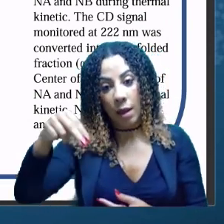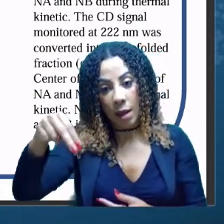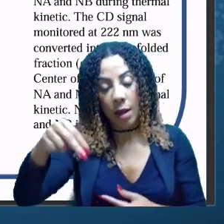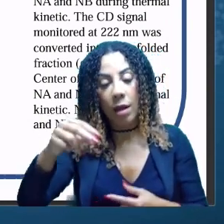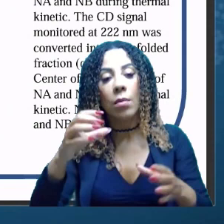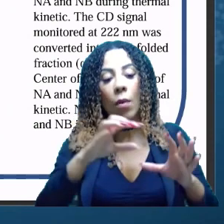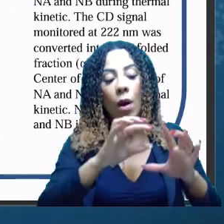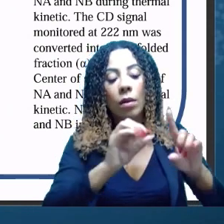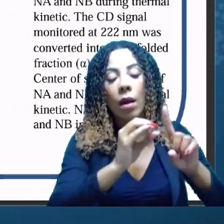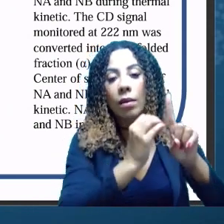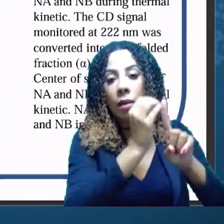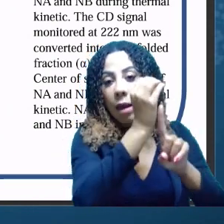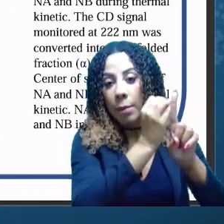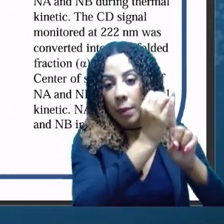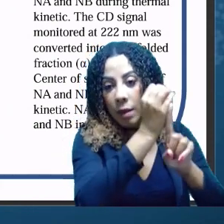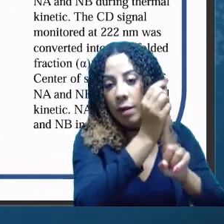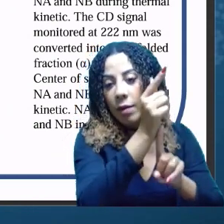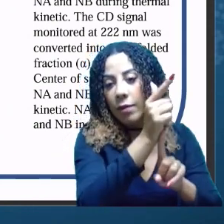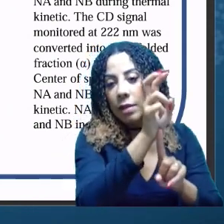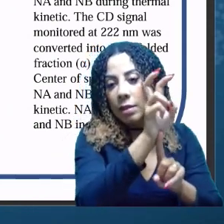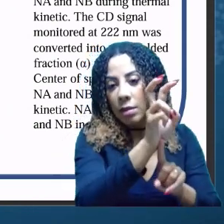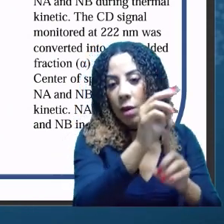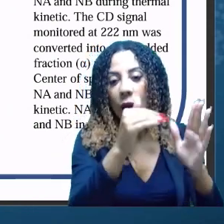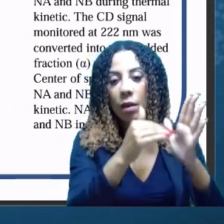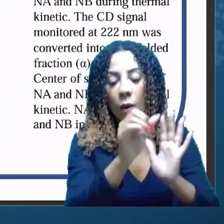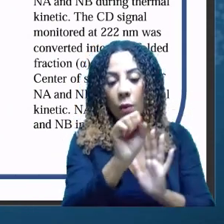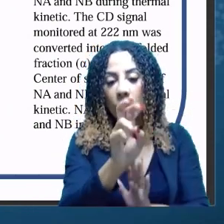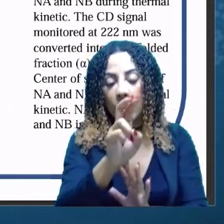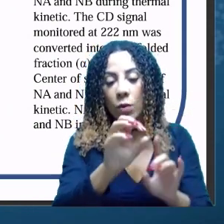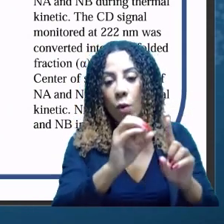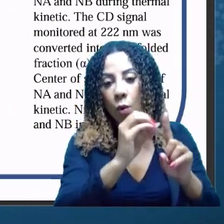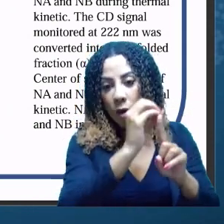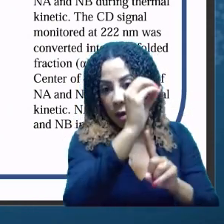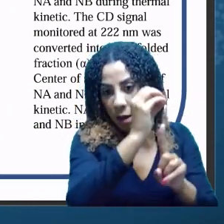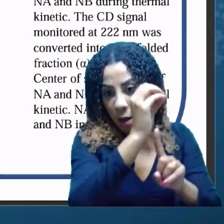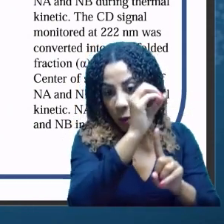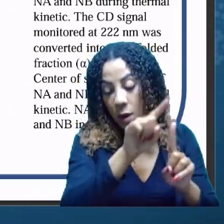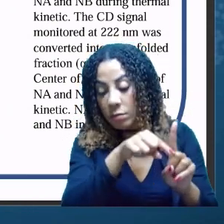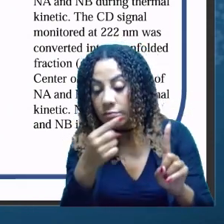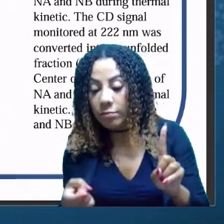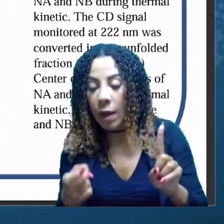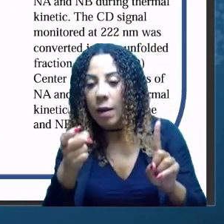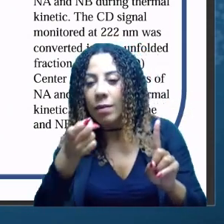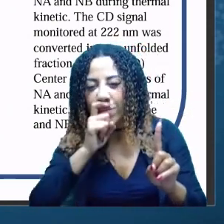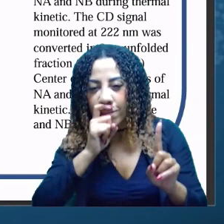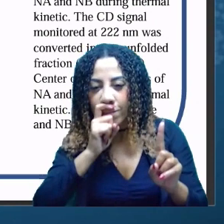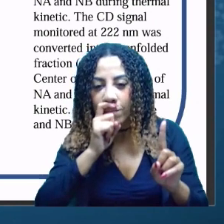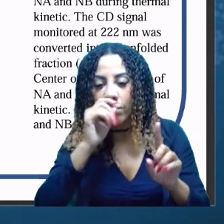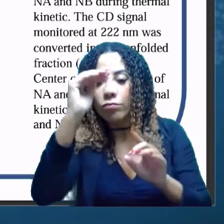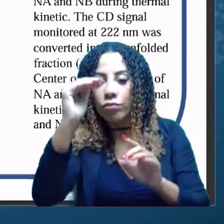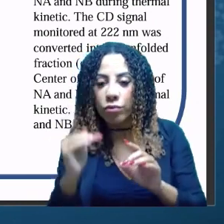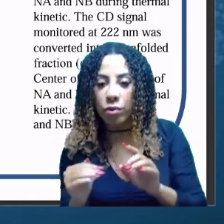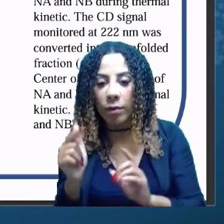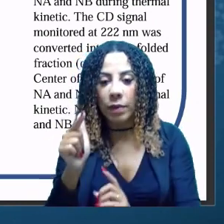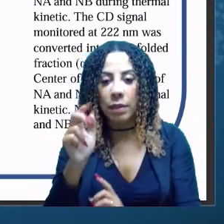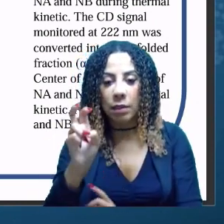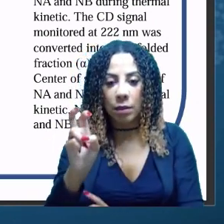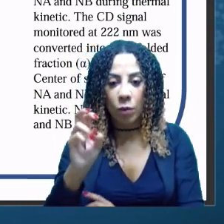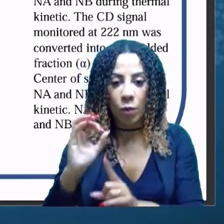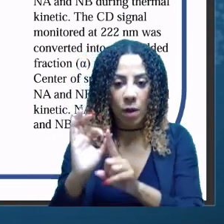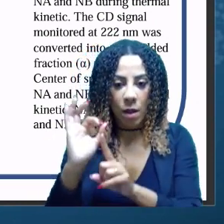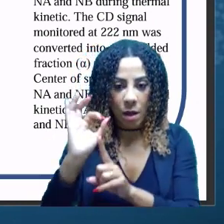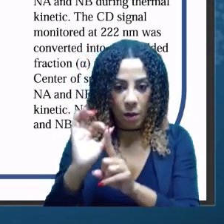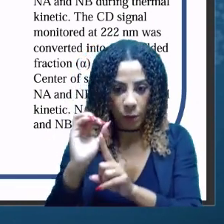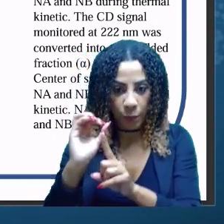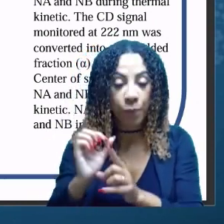térmica de 25 a 85 graus, e, logo em seguida, o resfriamento a 25 graus. Aqui, a proteína NA, mostrada em azul, a